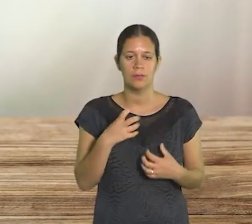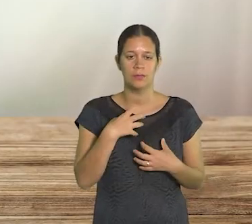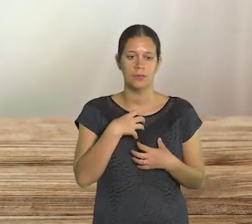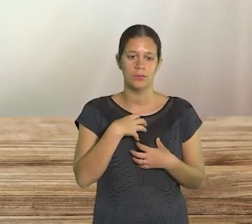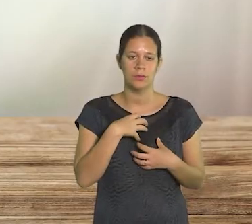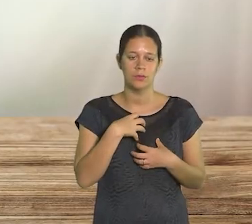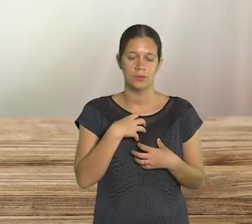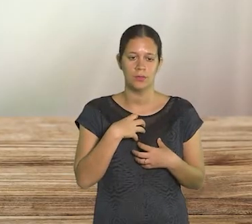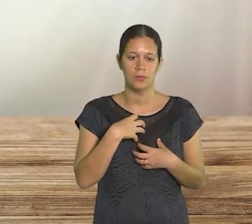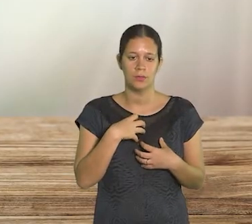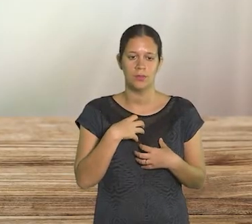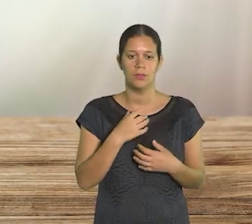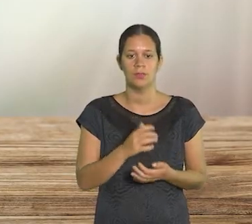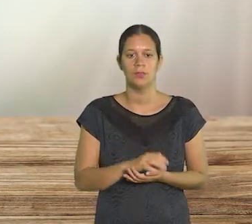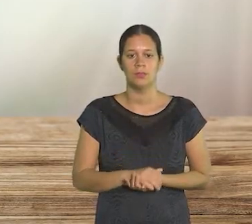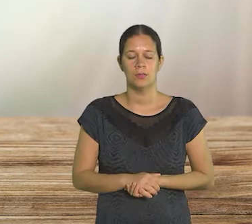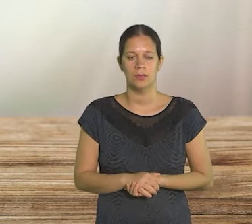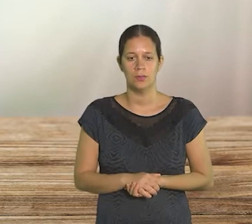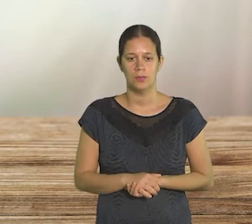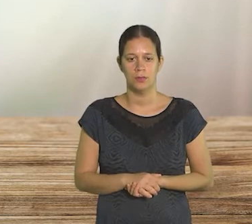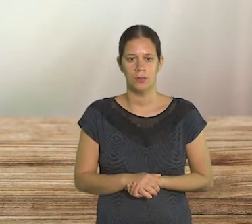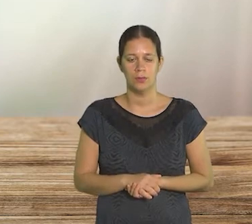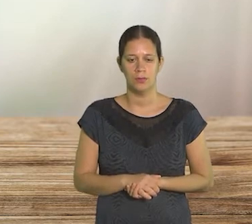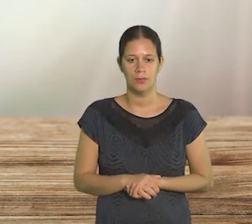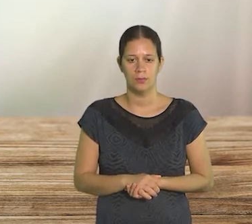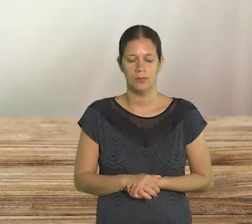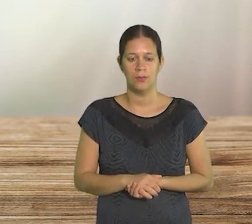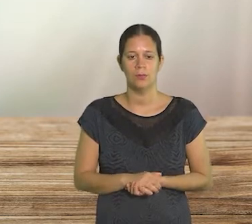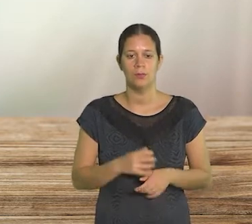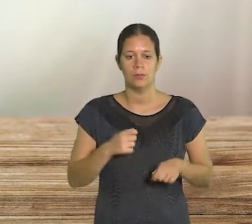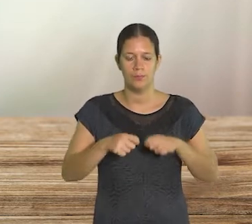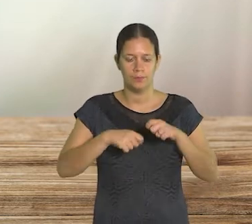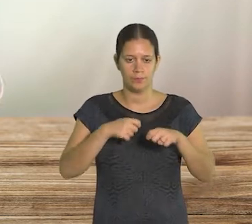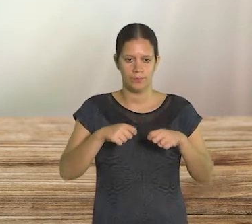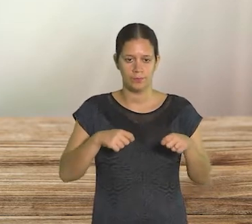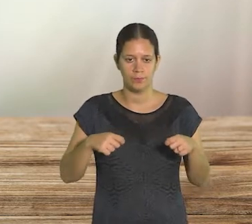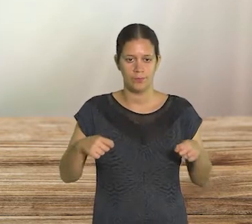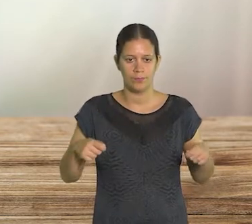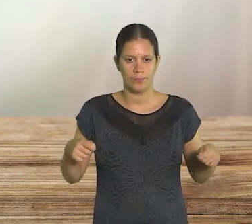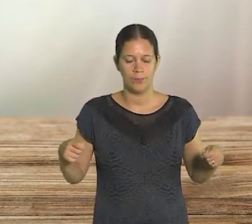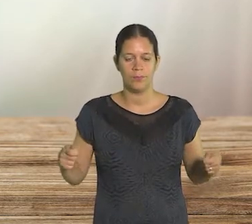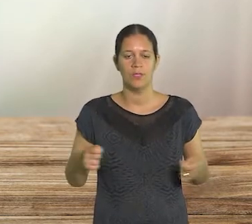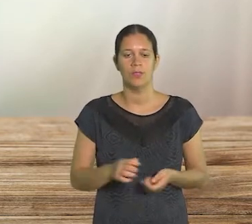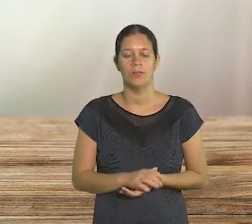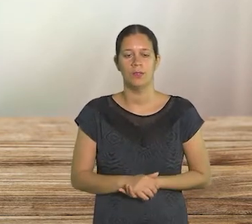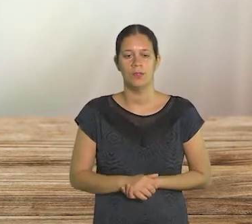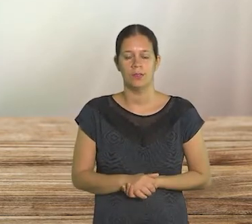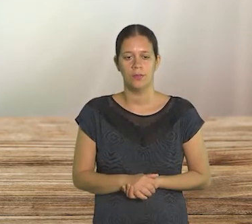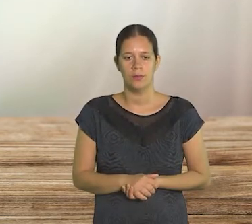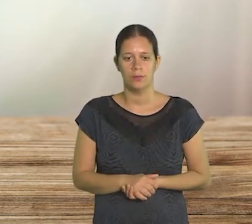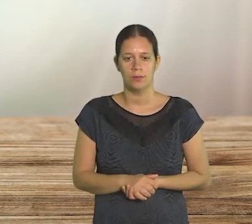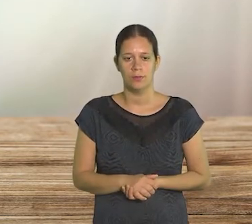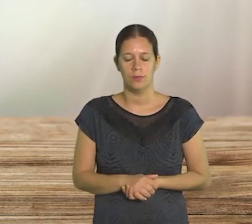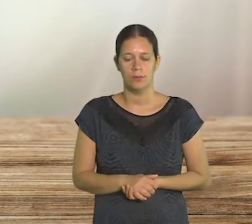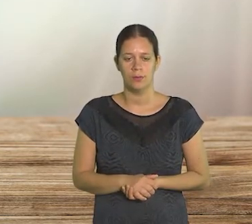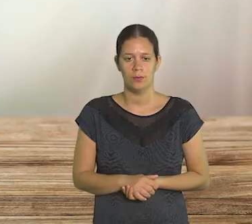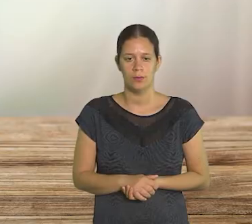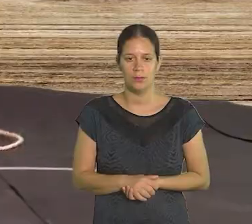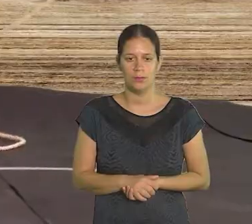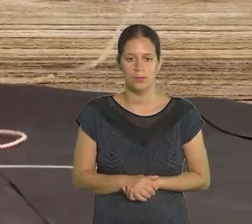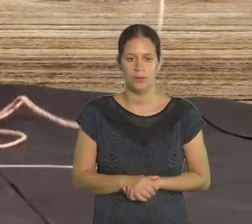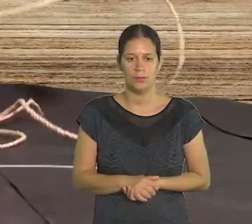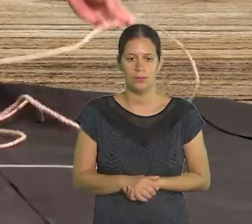pode sentir isso? Então eu vou já para o segundo passo. Vou pegar uma corda e vou colocar uma parte dela aqui